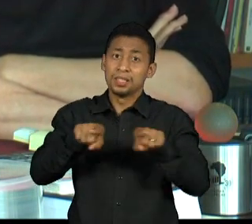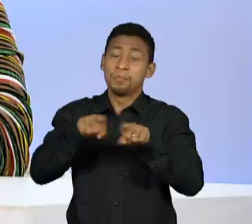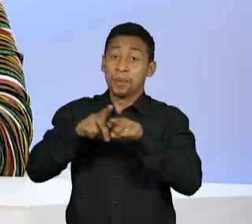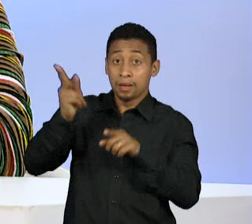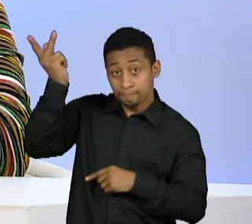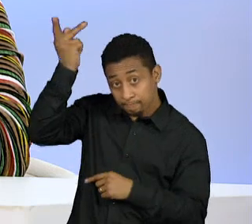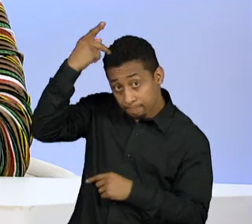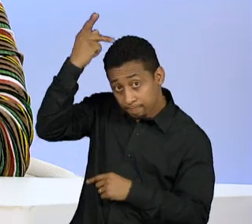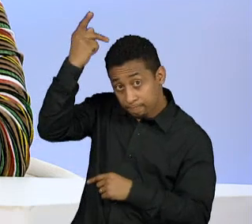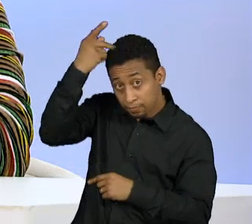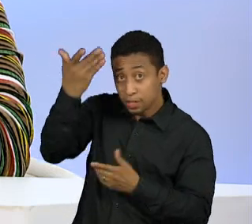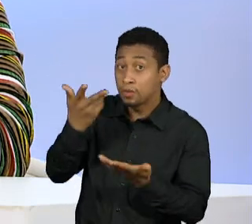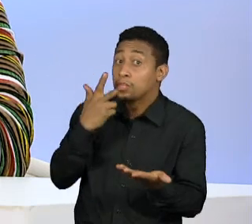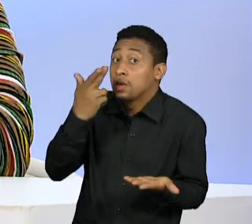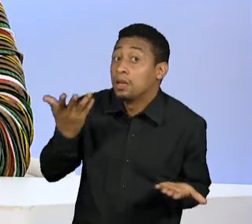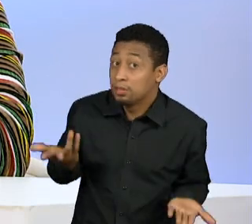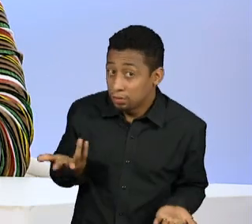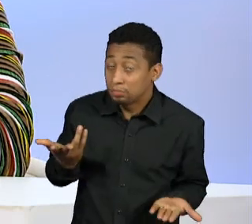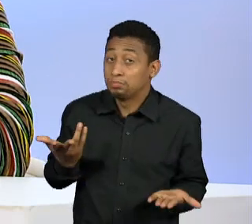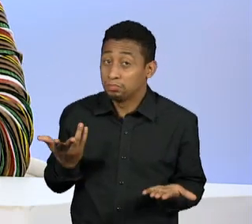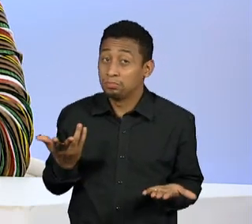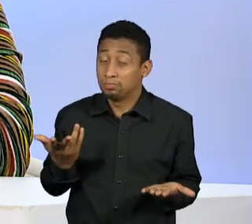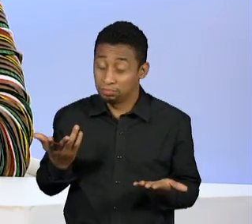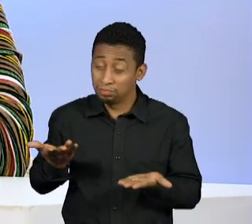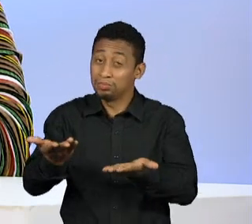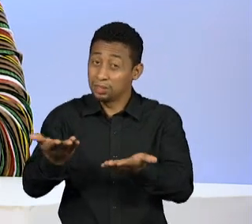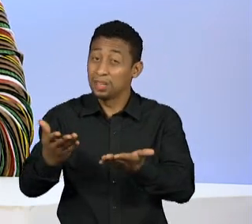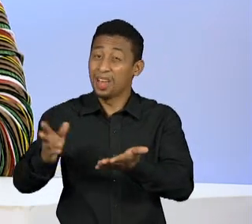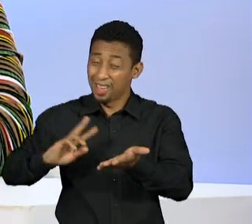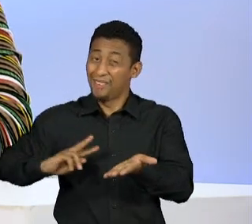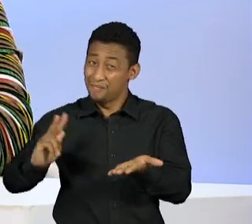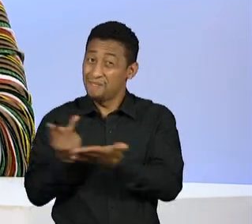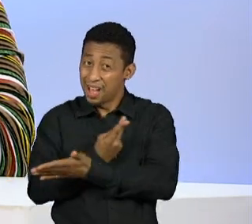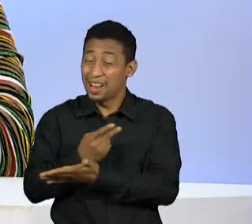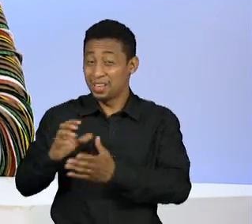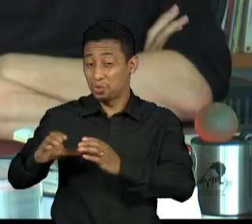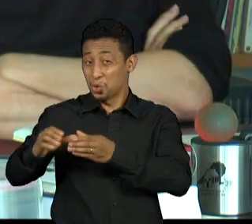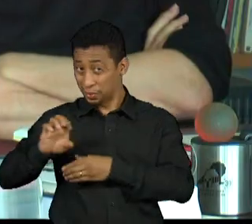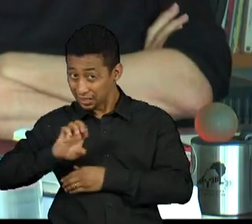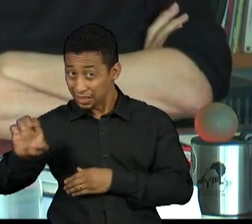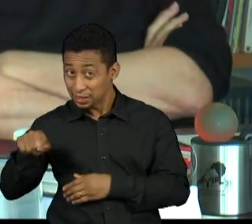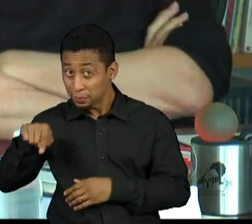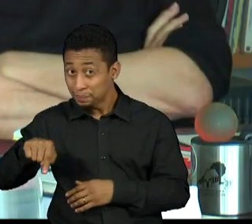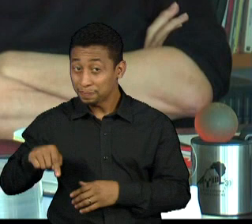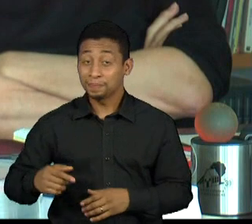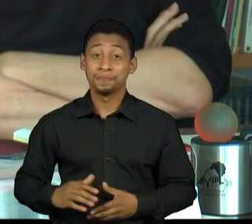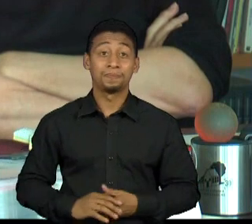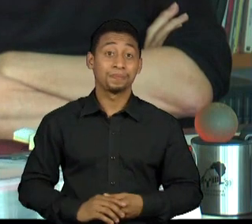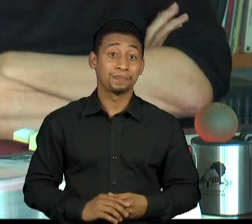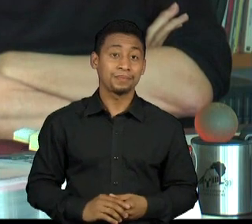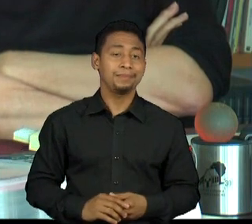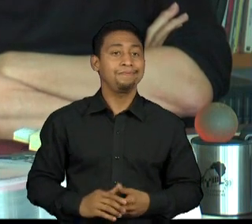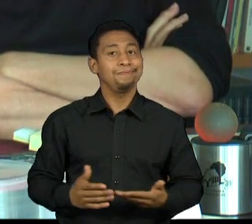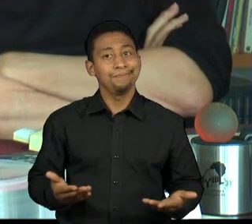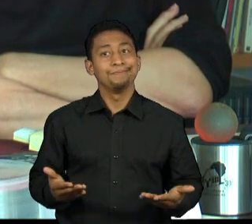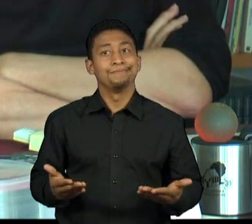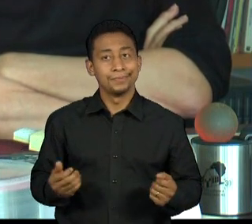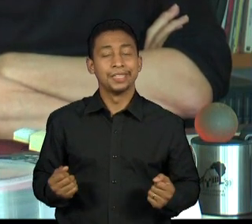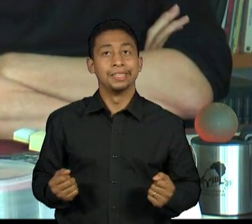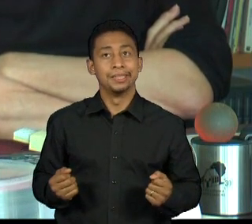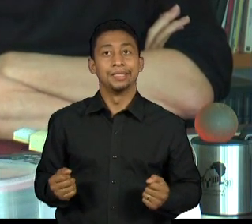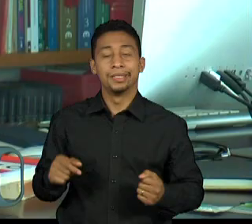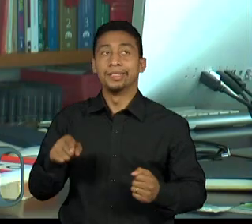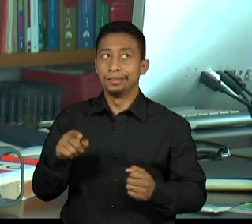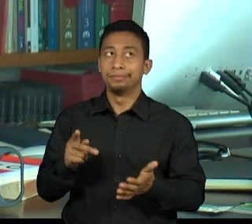está relacionado também a uma questão de falha da esquerda? Sem dúvida